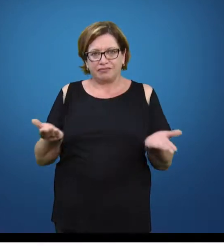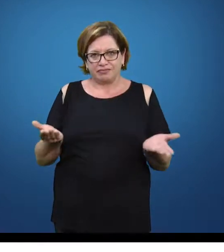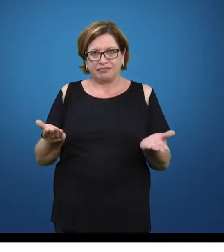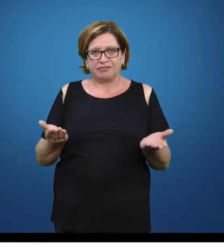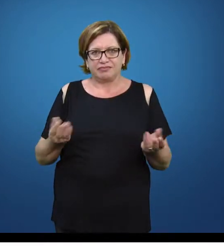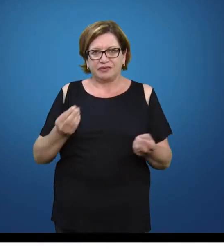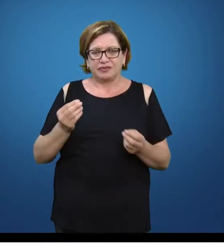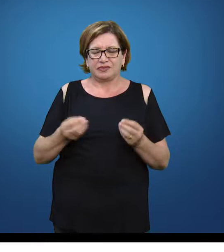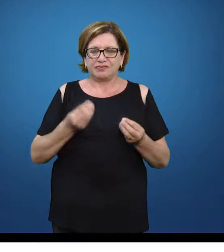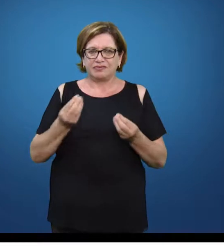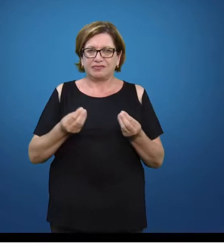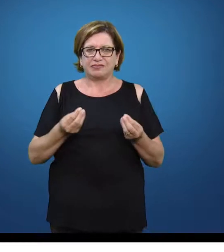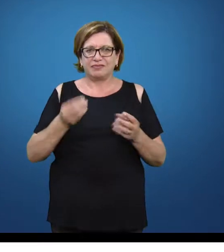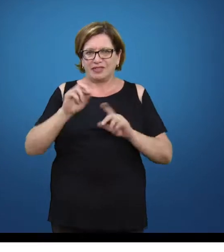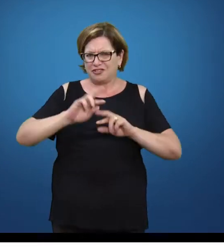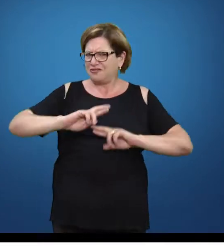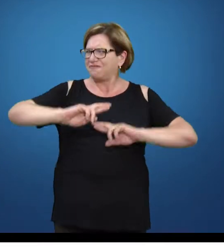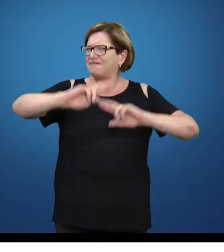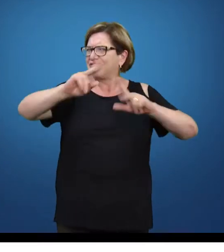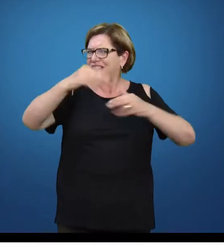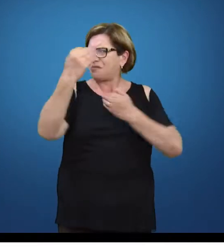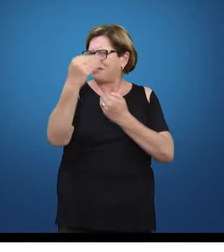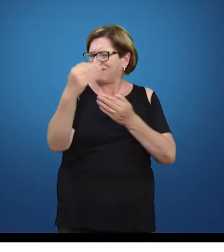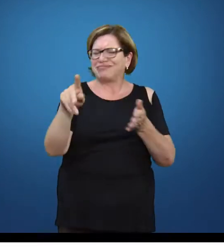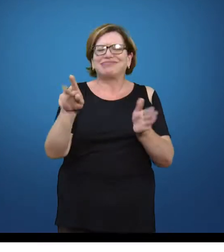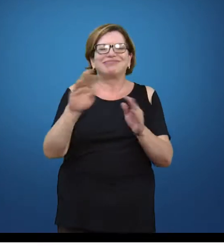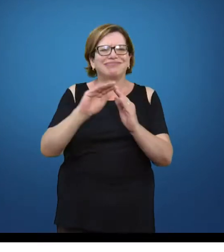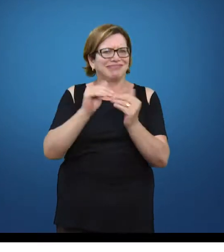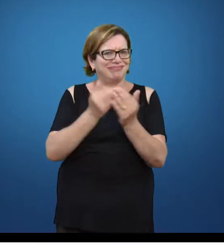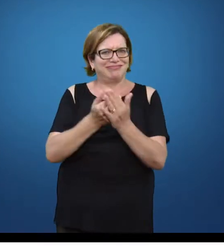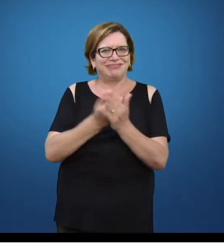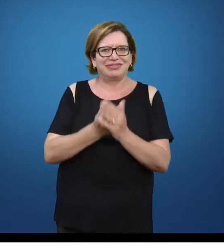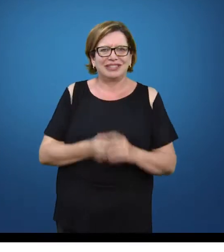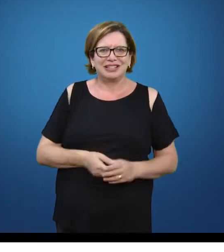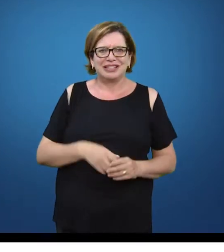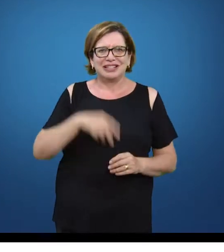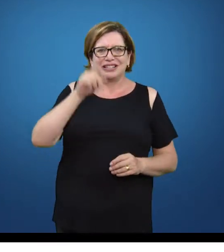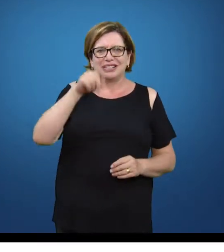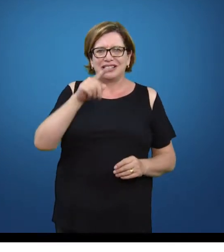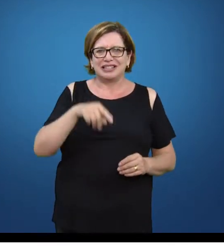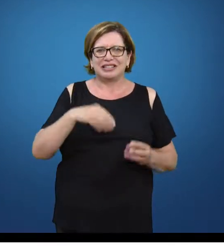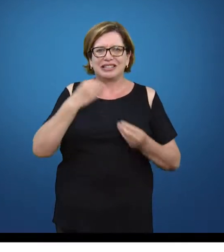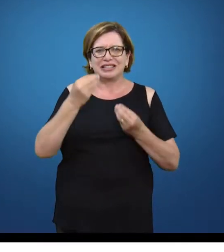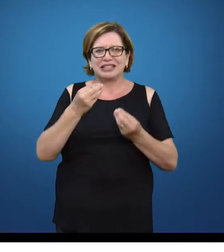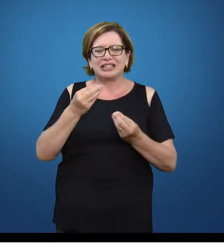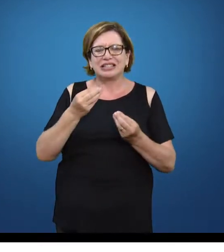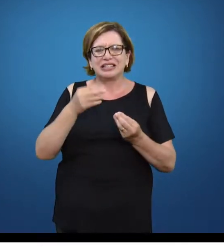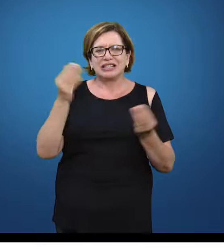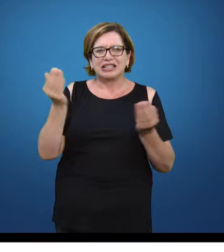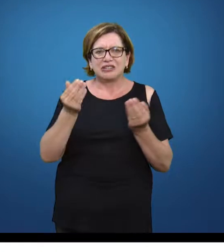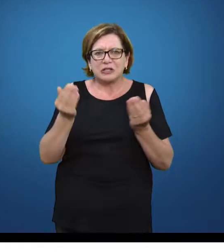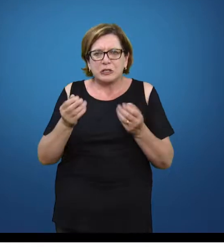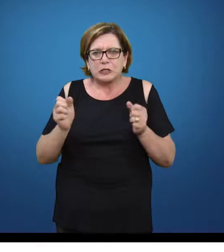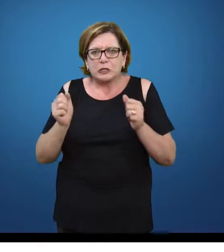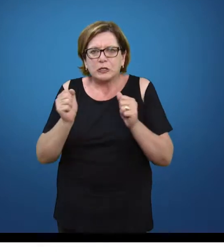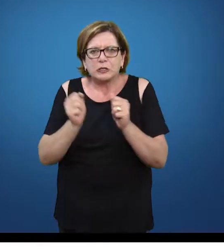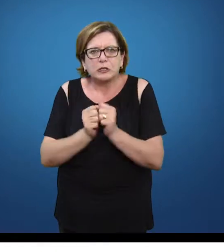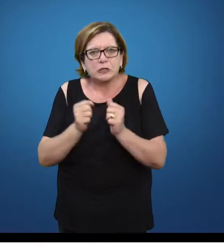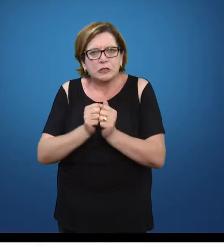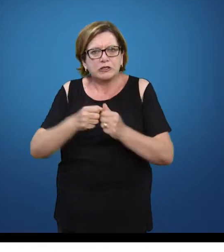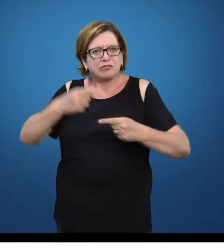faz usualmente na escola, enfim. Então, são sistemas também que estão atrelados